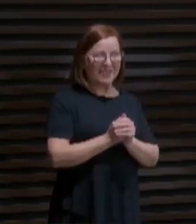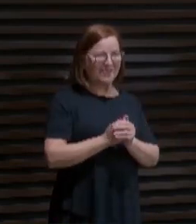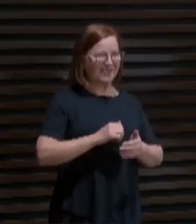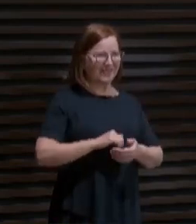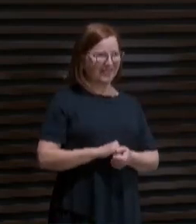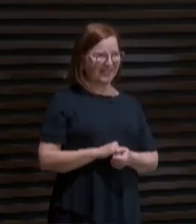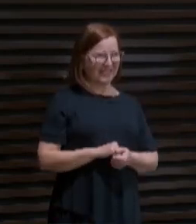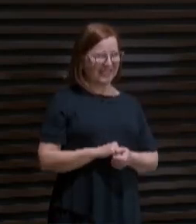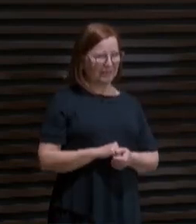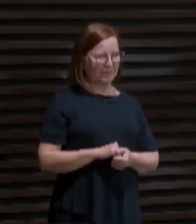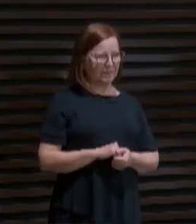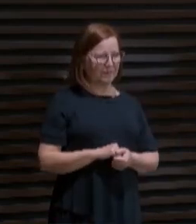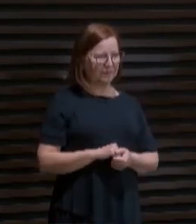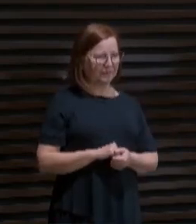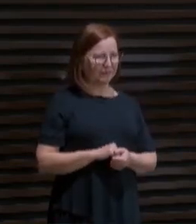Amém.